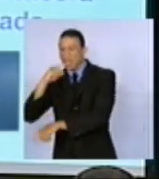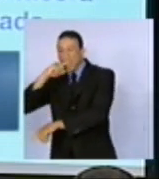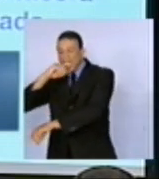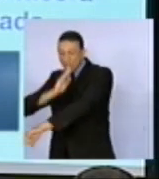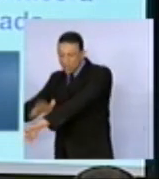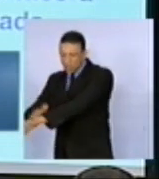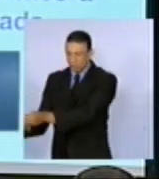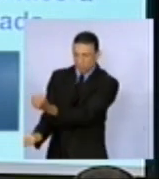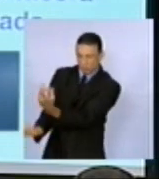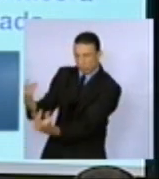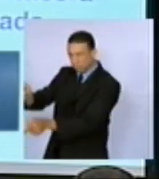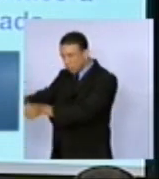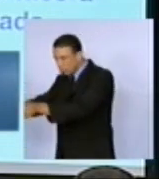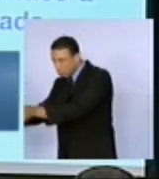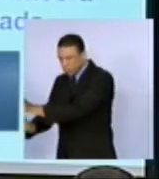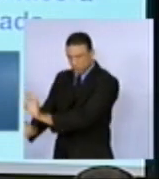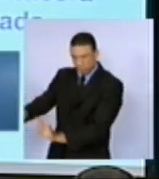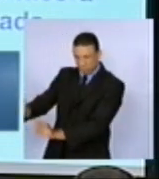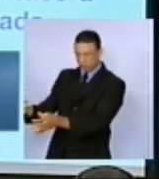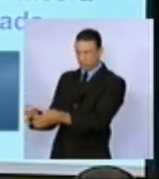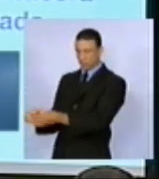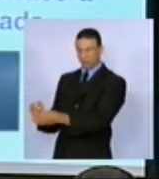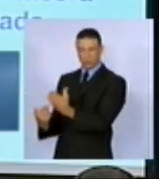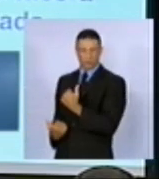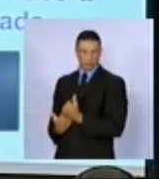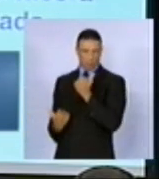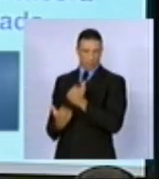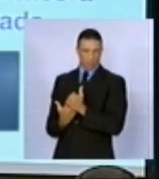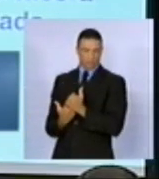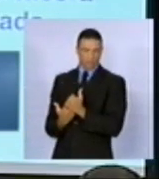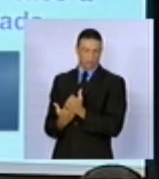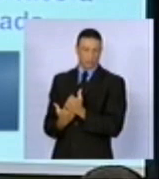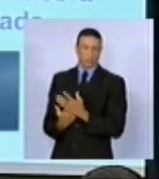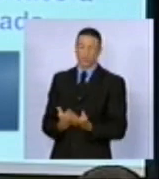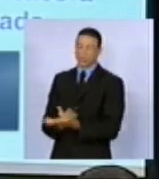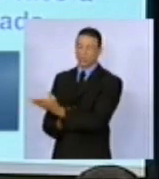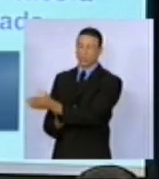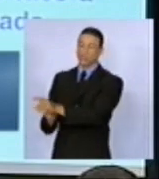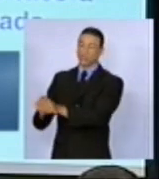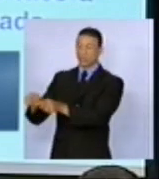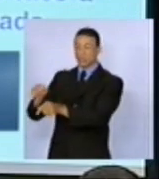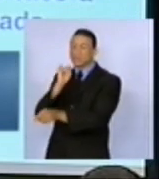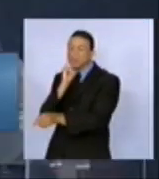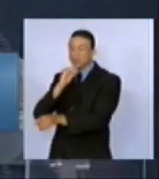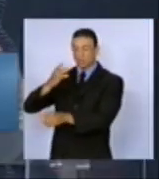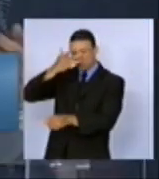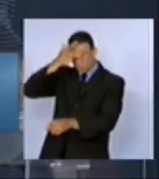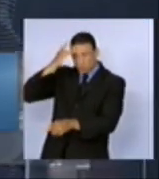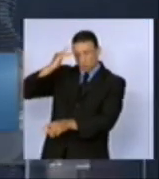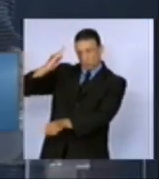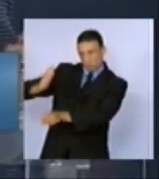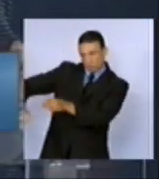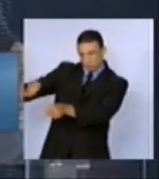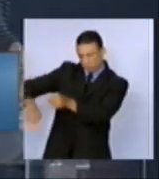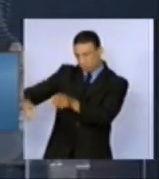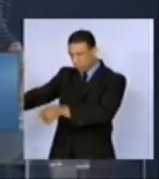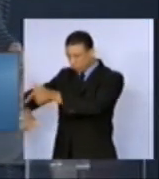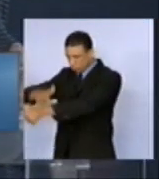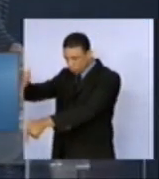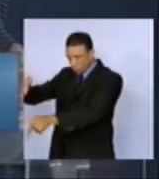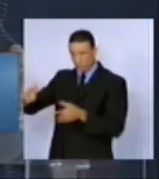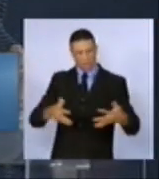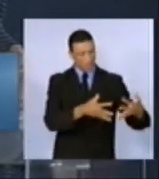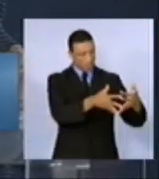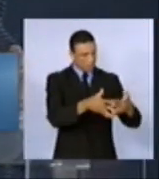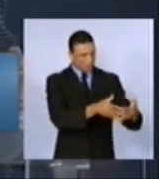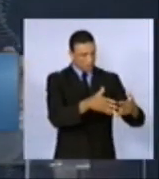a imposição abrupta da troca da colheita mecanizada em Em substituição a queima da